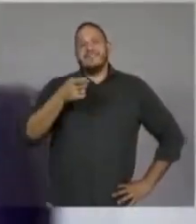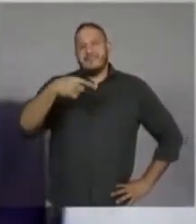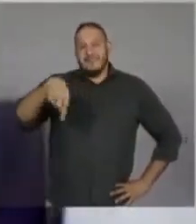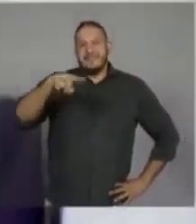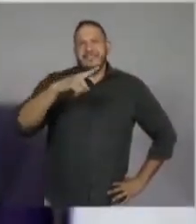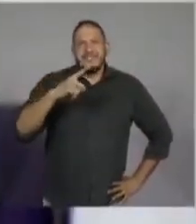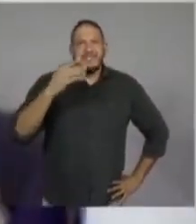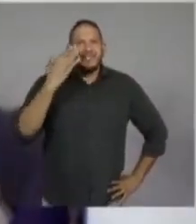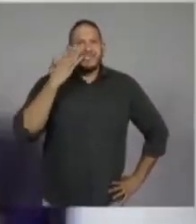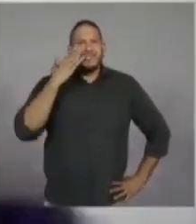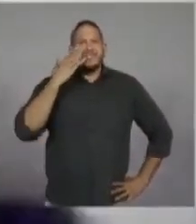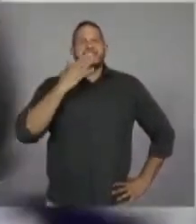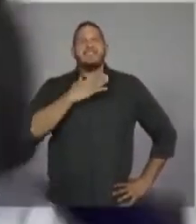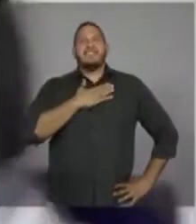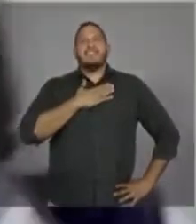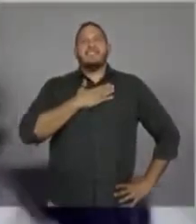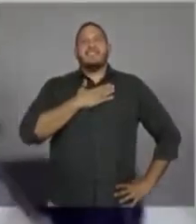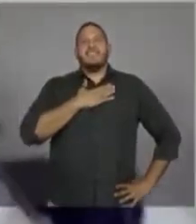bem